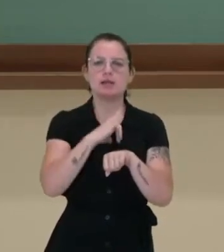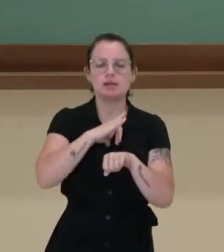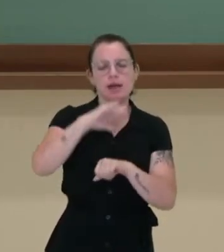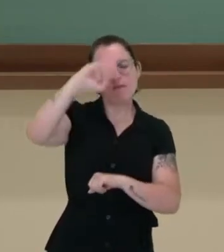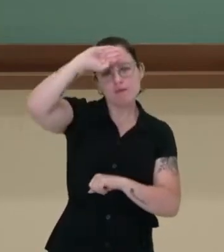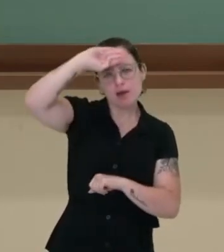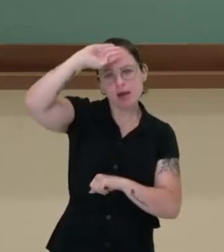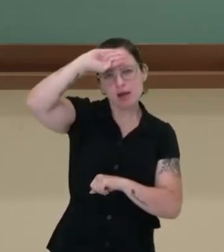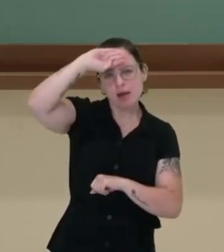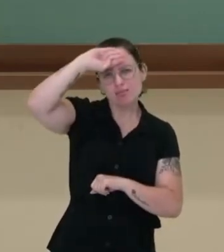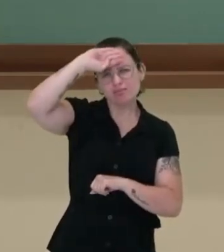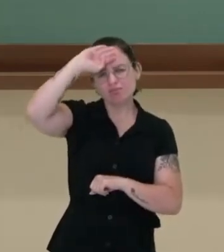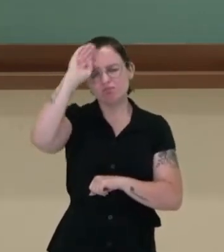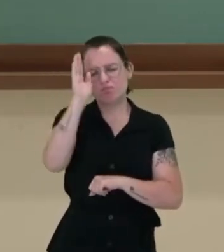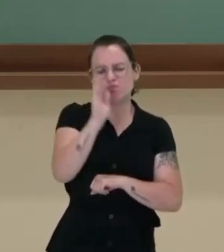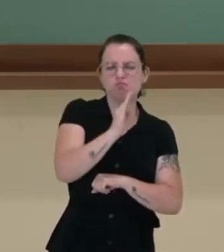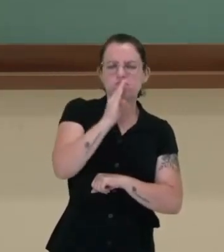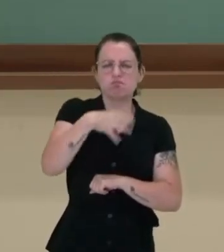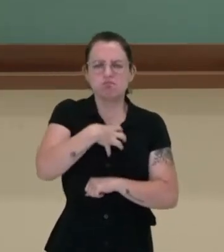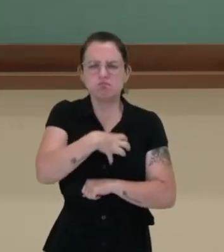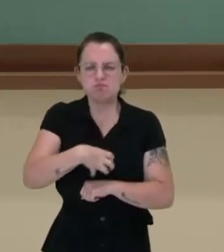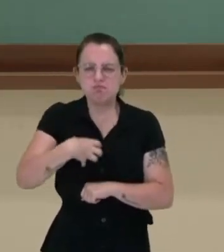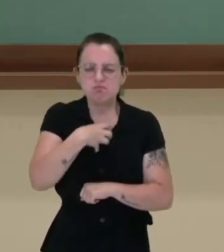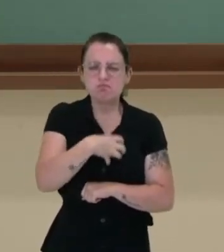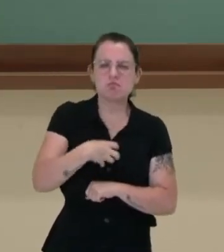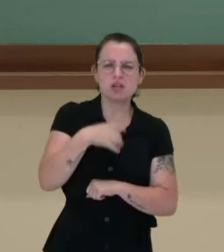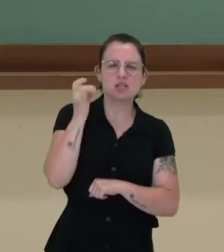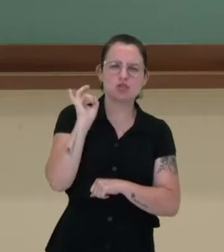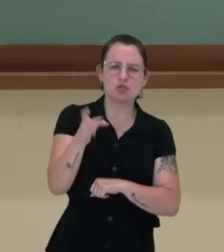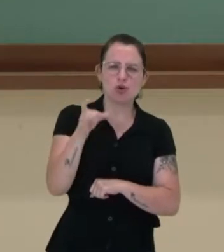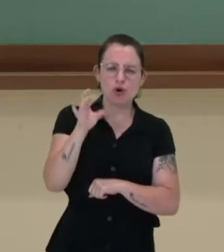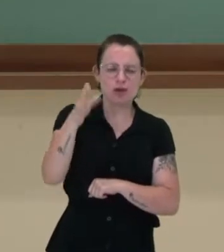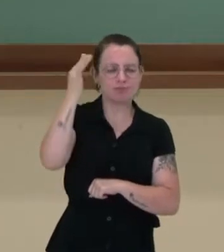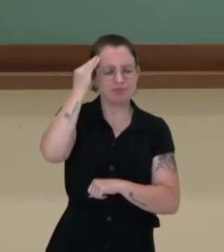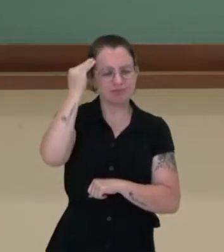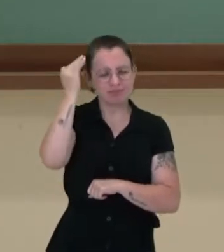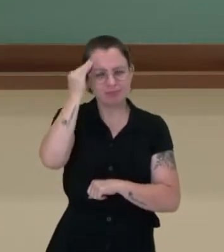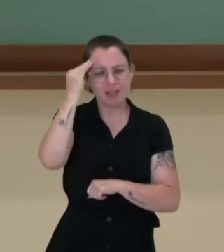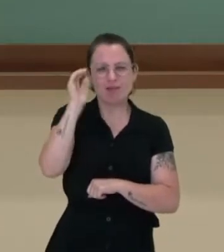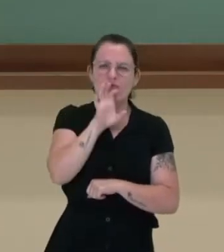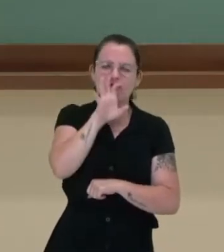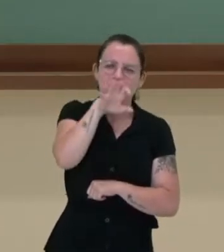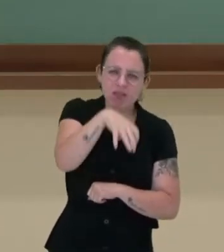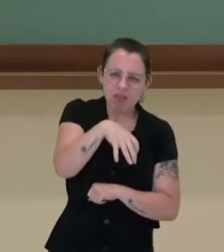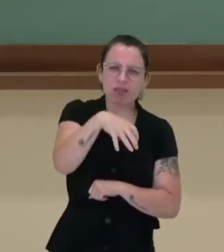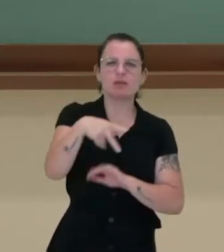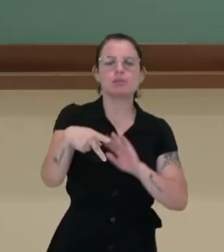febre, mal-estar, dor de cabeça, vômitos, diarreia,